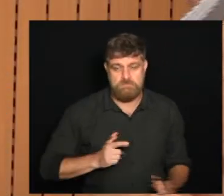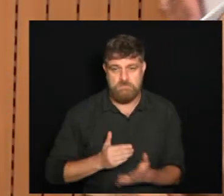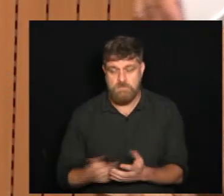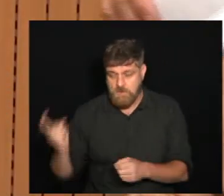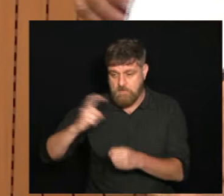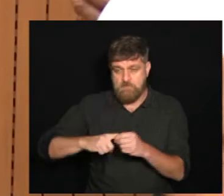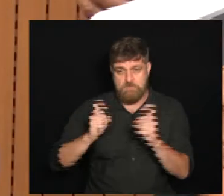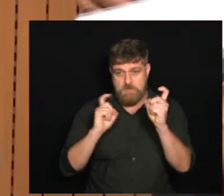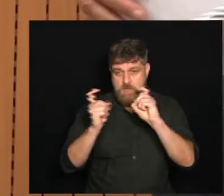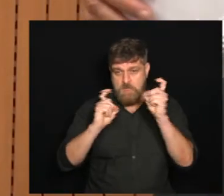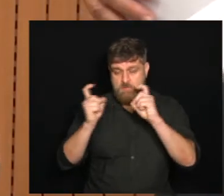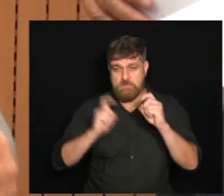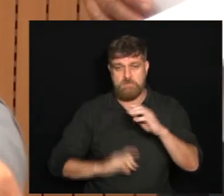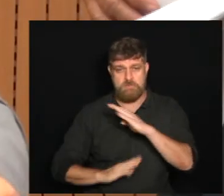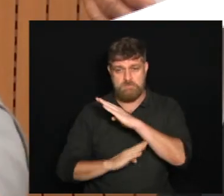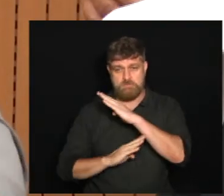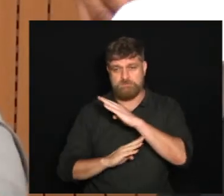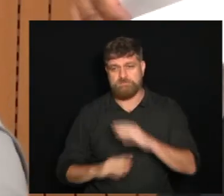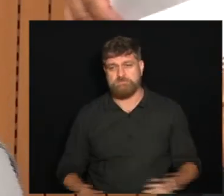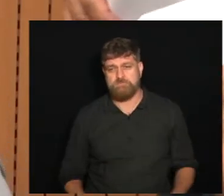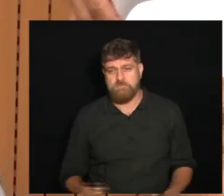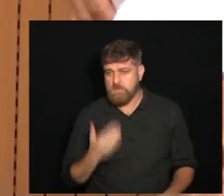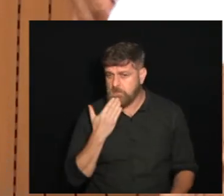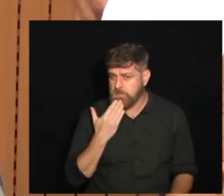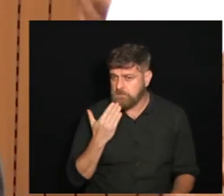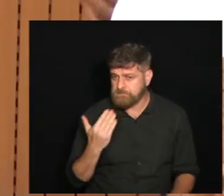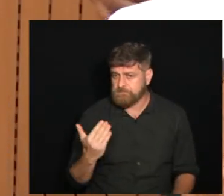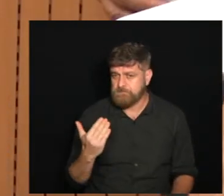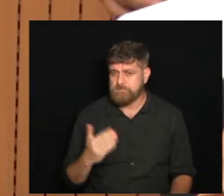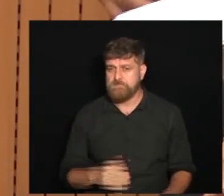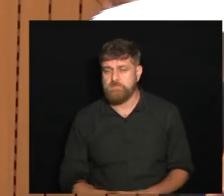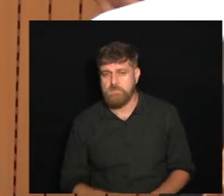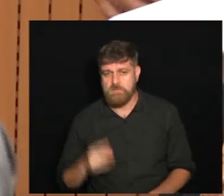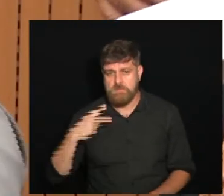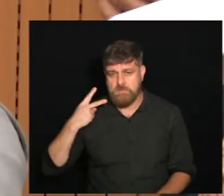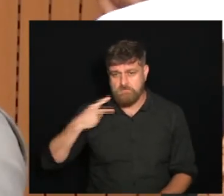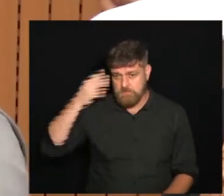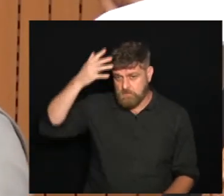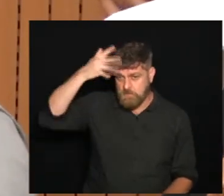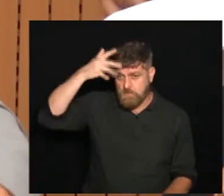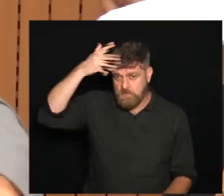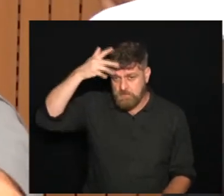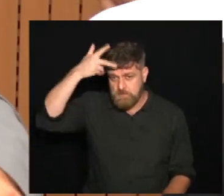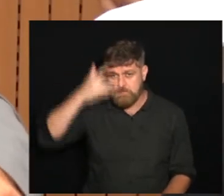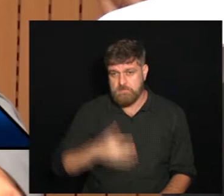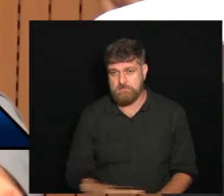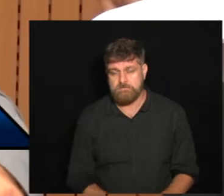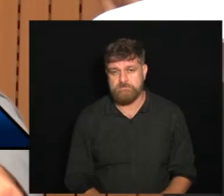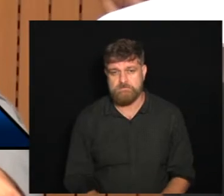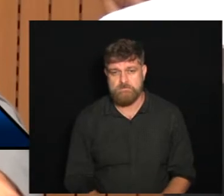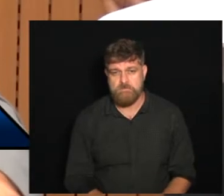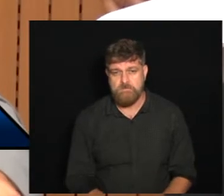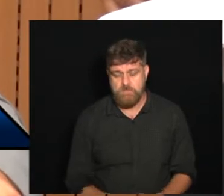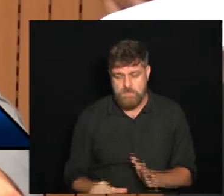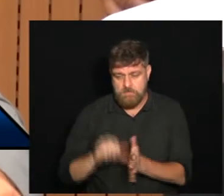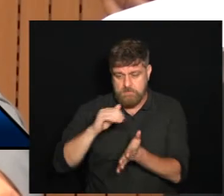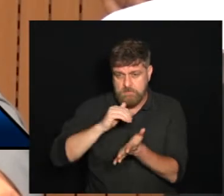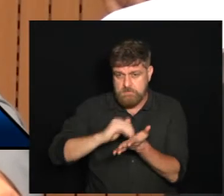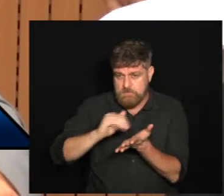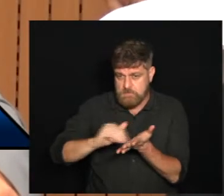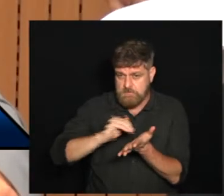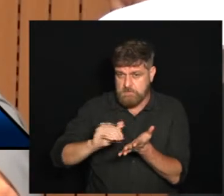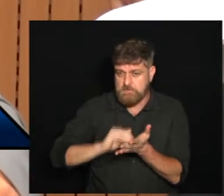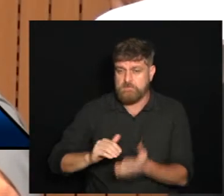reabertos os nossos trabalhos e solicito ao vereador Rodrigo da Varma Dick, primeiro secretário, que